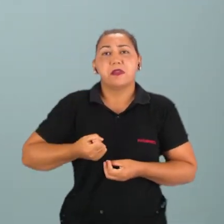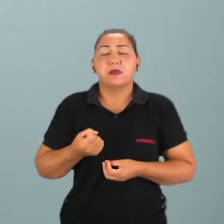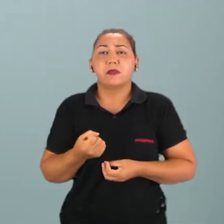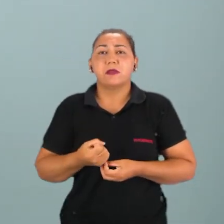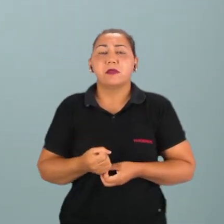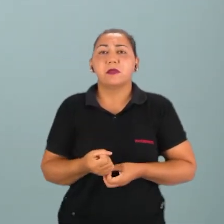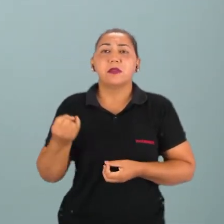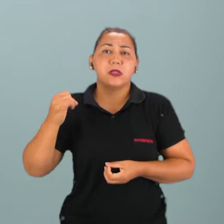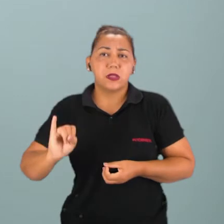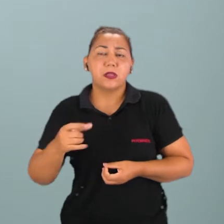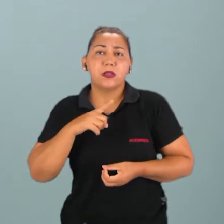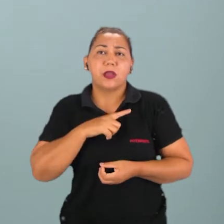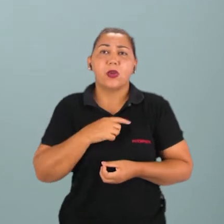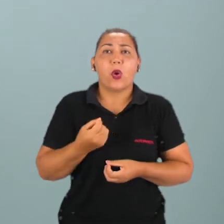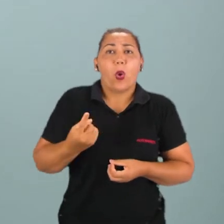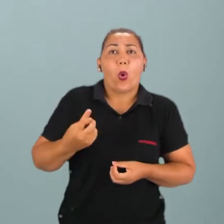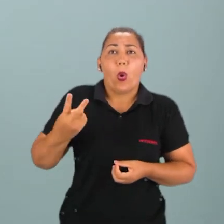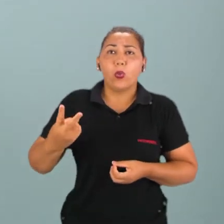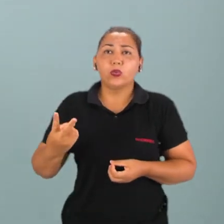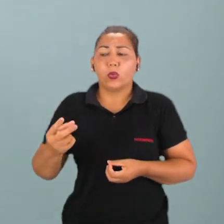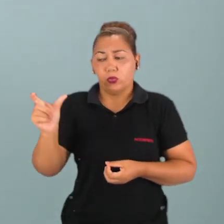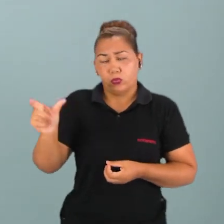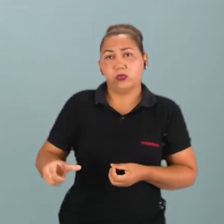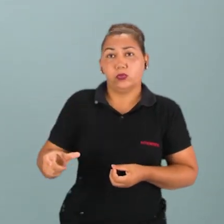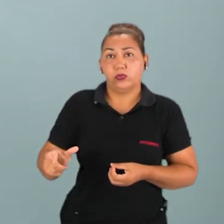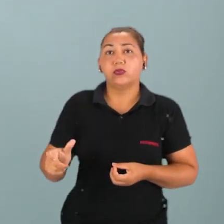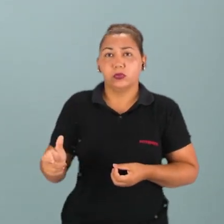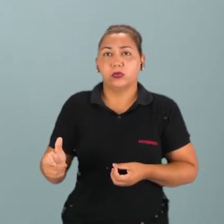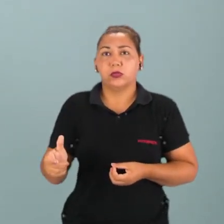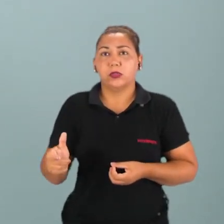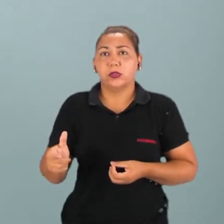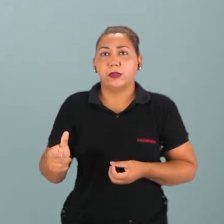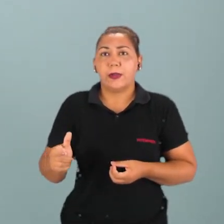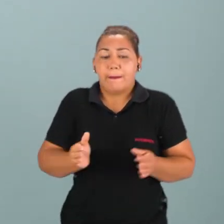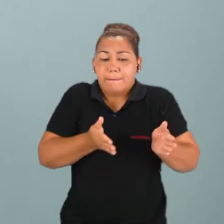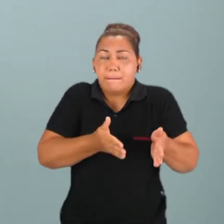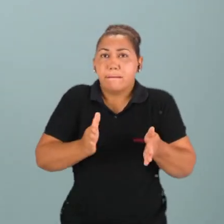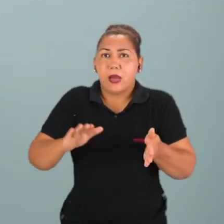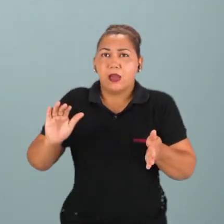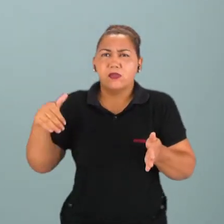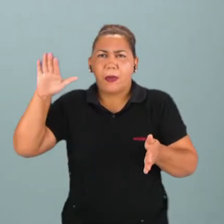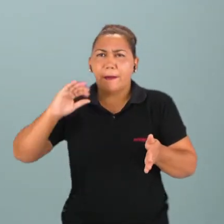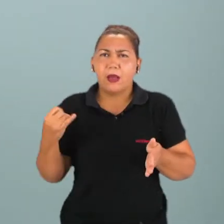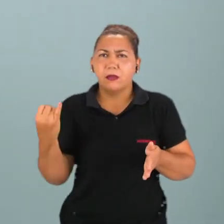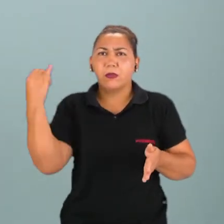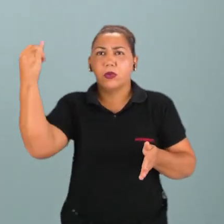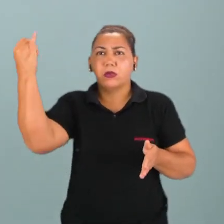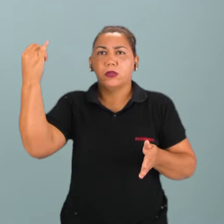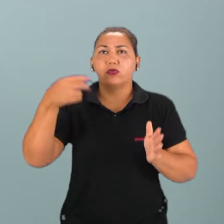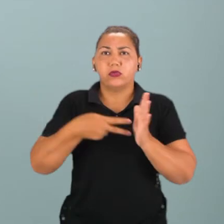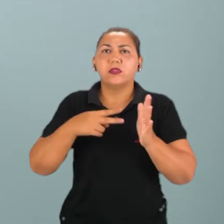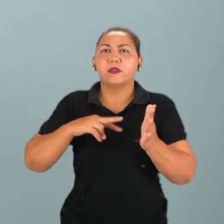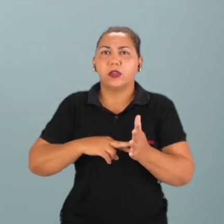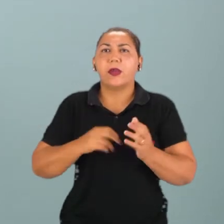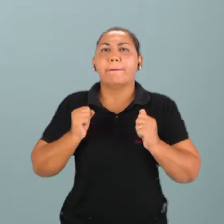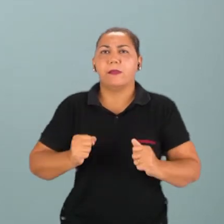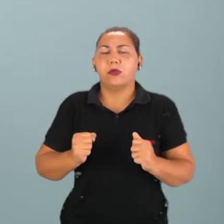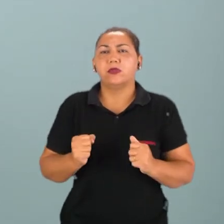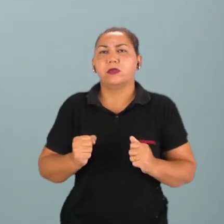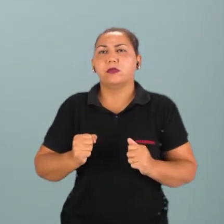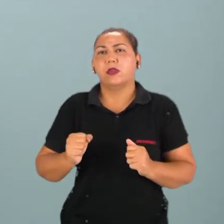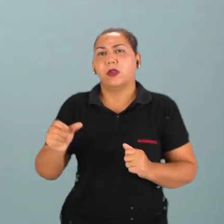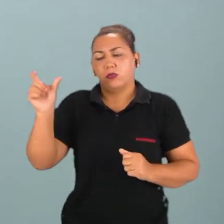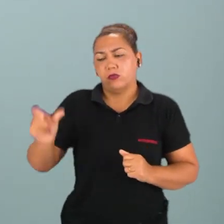sujeitos. O núcleo do sujeito é aquela parte mais importante que detém um significado. Ele pode ser um substantivo,